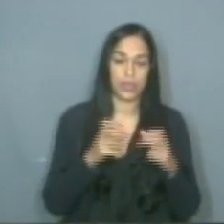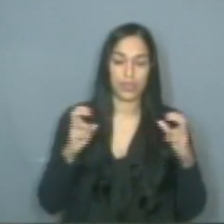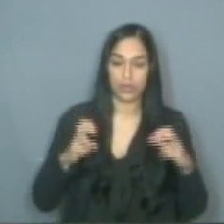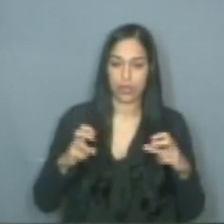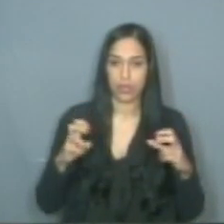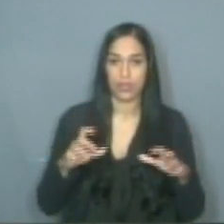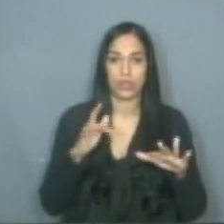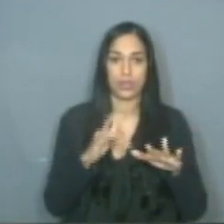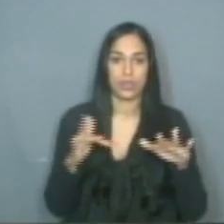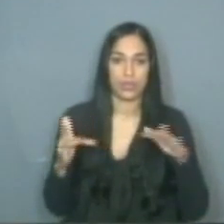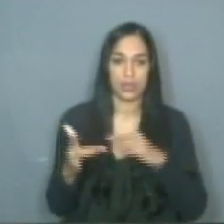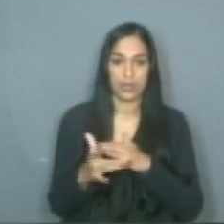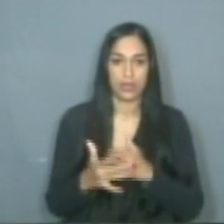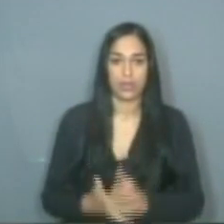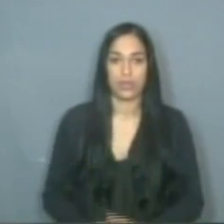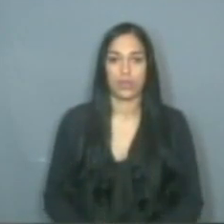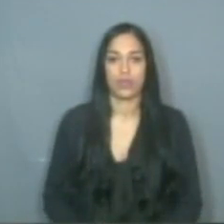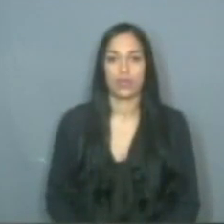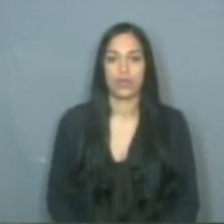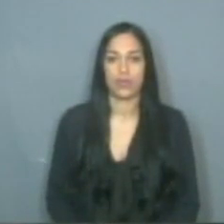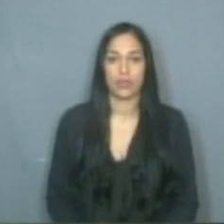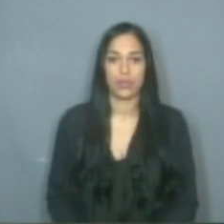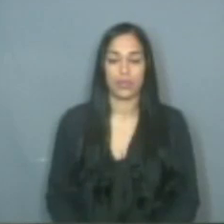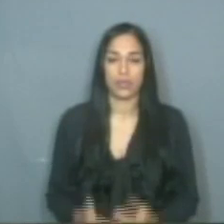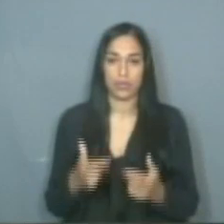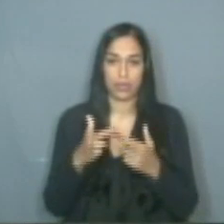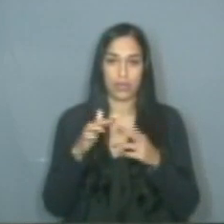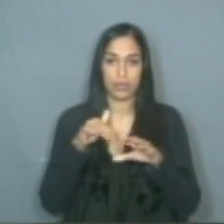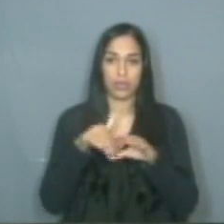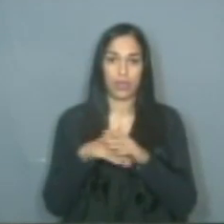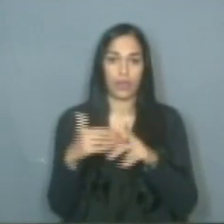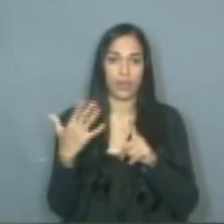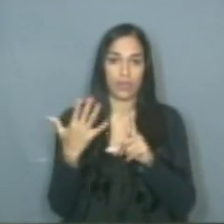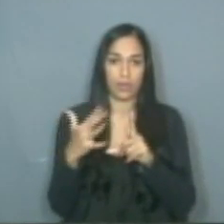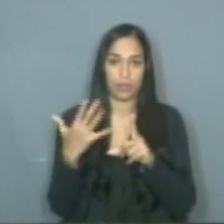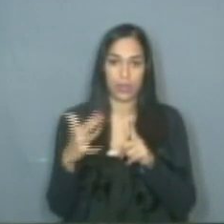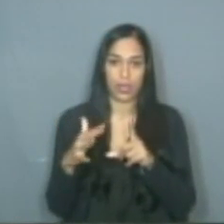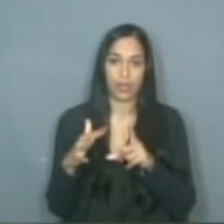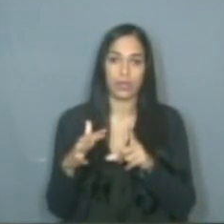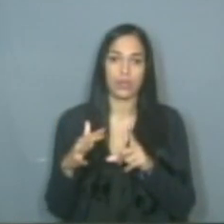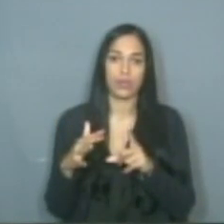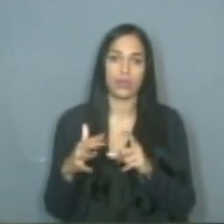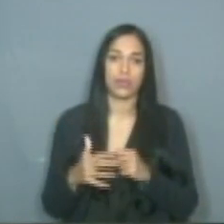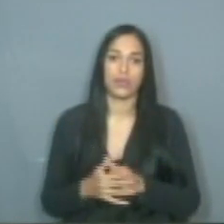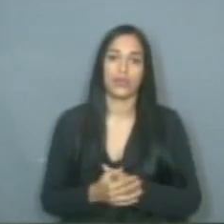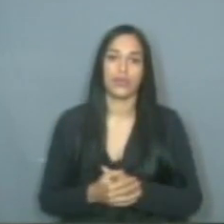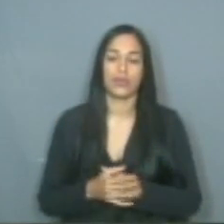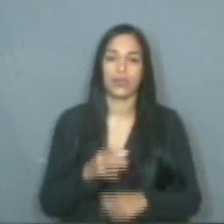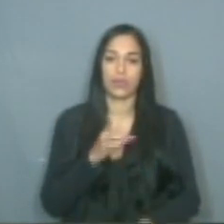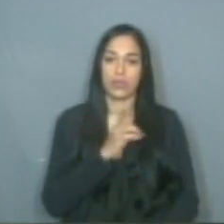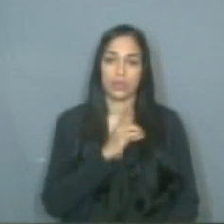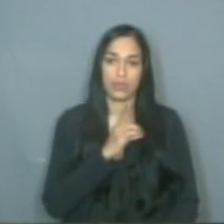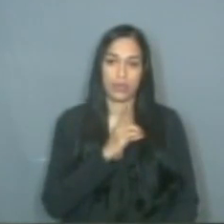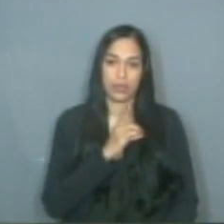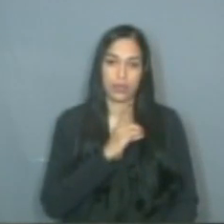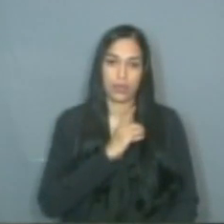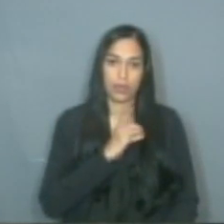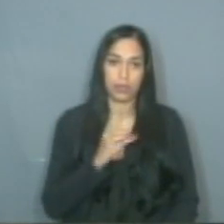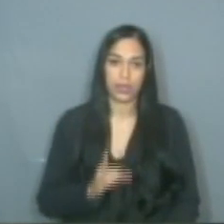redes sociais. Esse requerimento é um voto de aplauso aos deputados